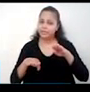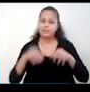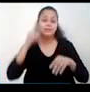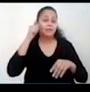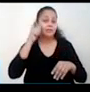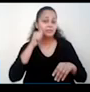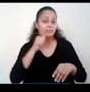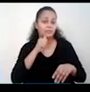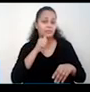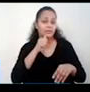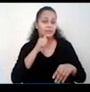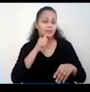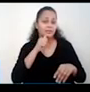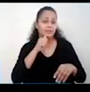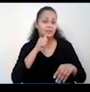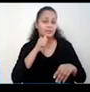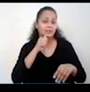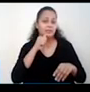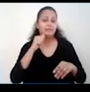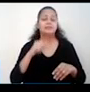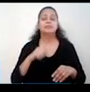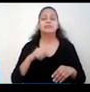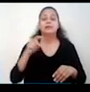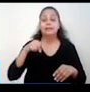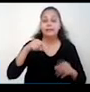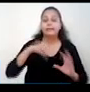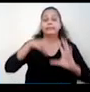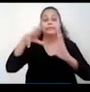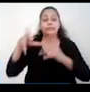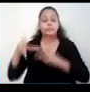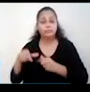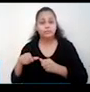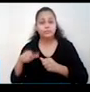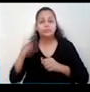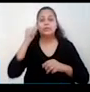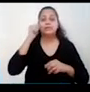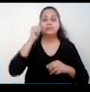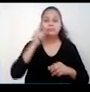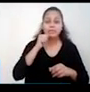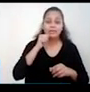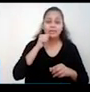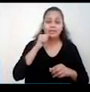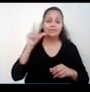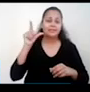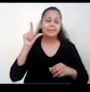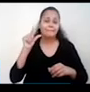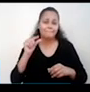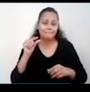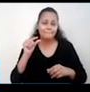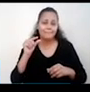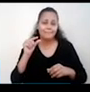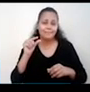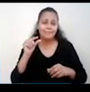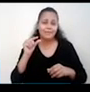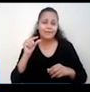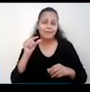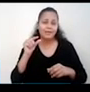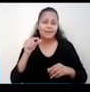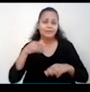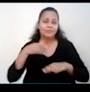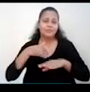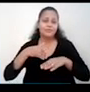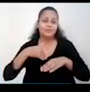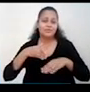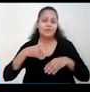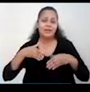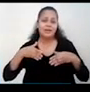numa situação que nós estamos falando de mundo. Então, no mundo, as mulheres elas têm menos acesso à educação do que os homens.